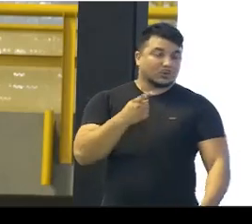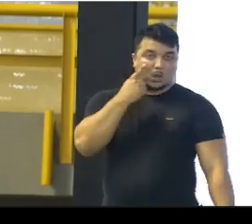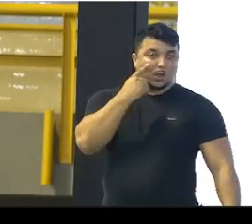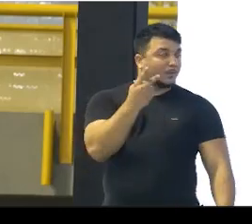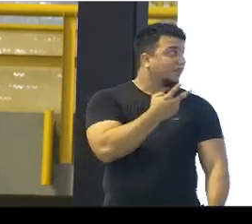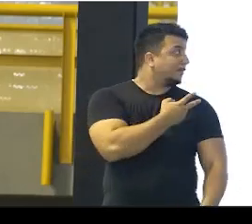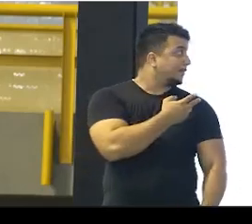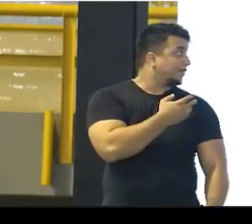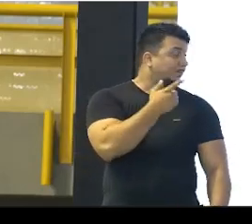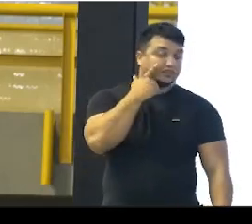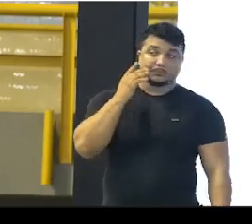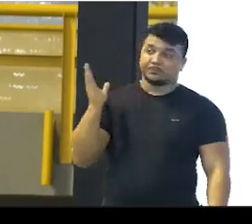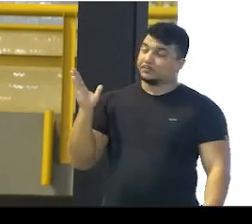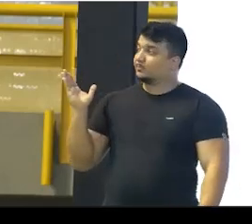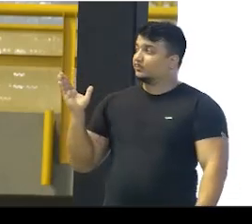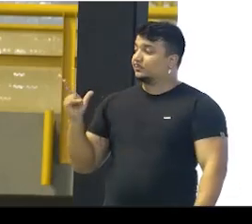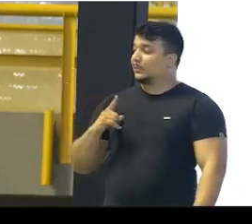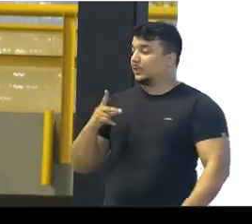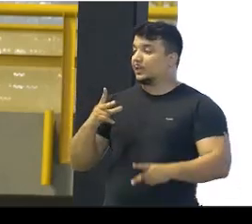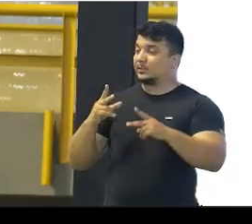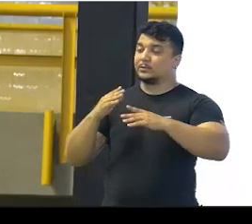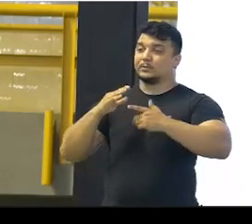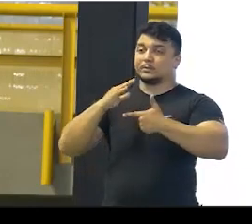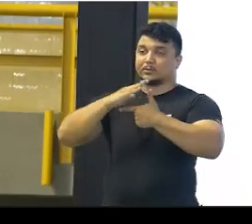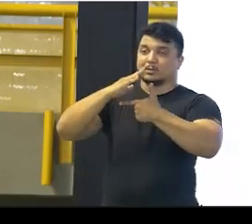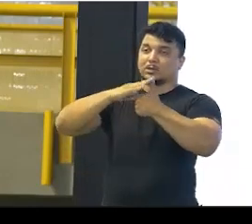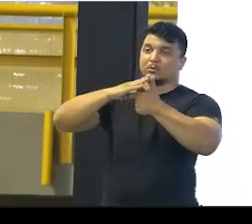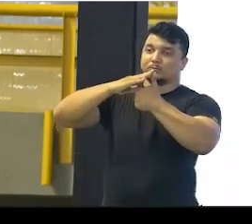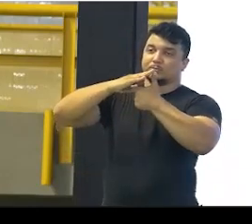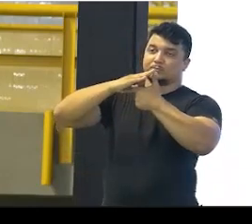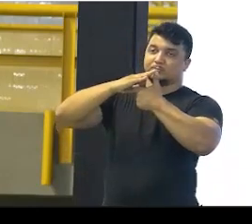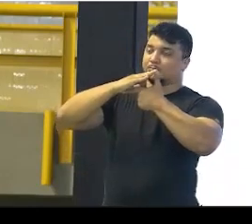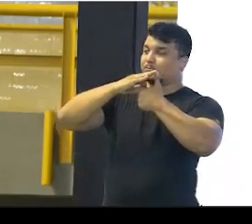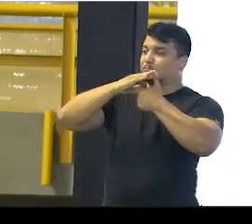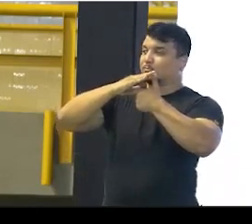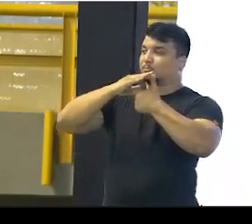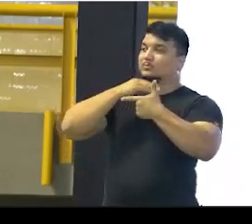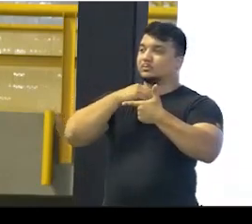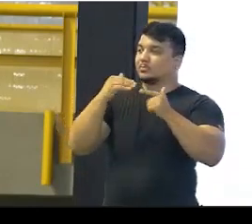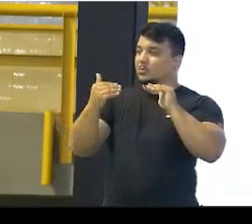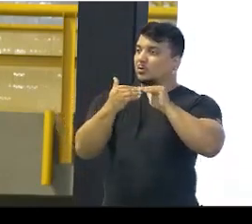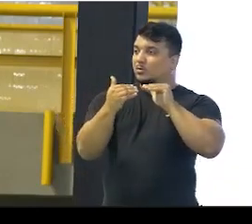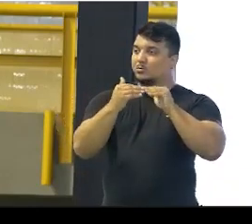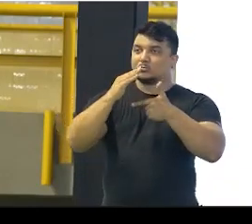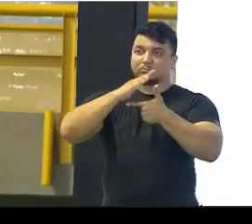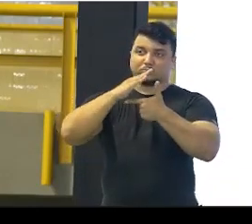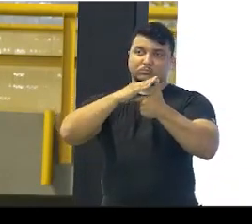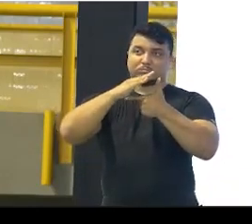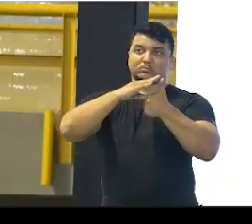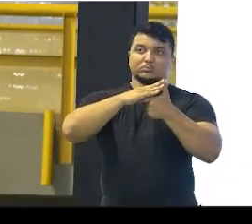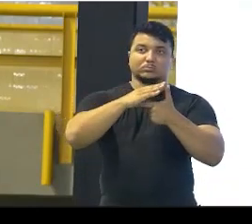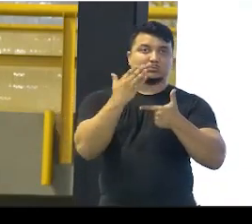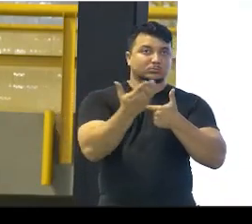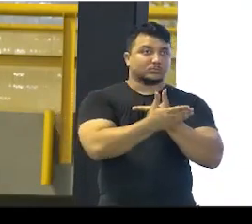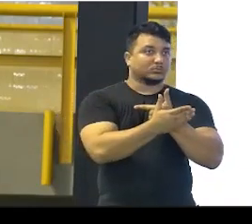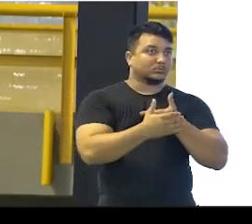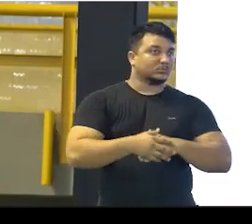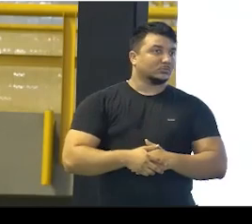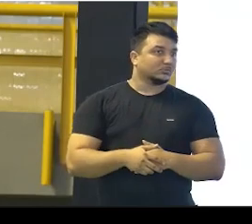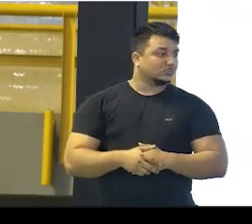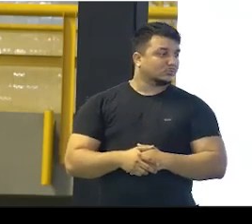quantos? 9. Né? Então se tivesse assim, cada rolo tem 500 metros.